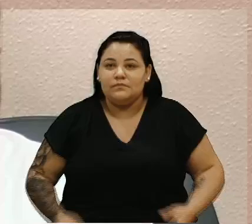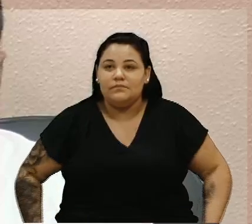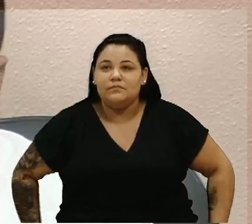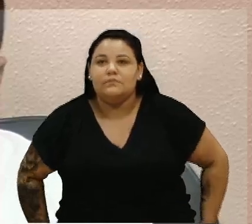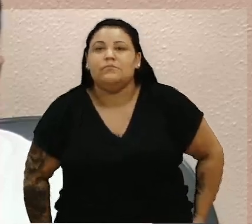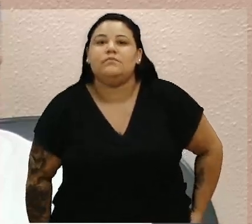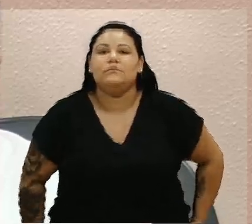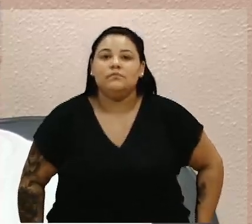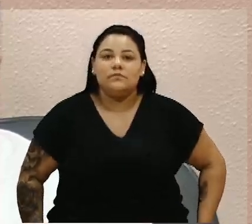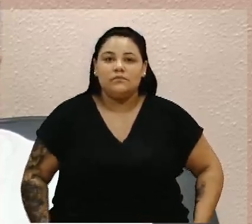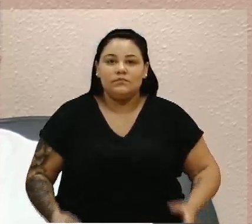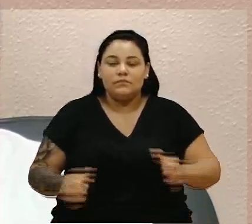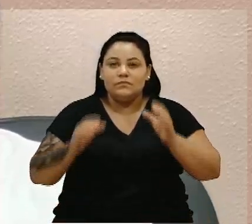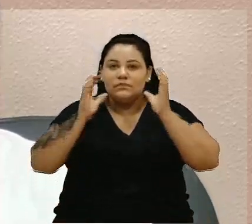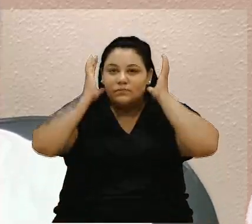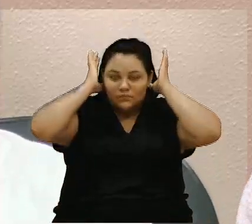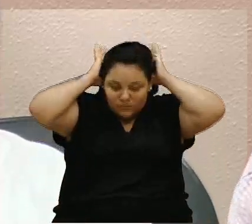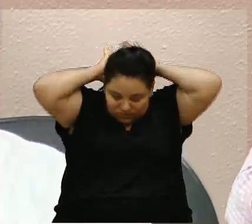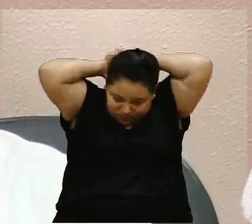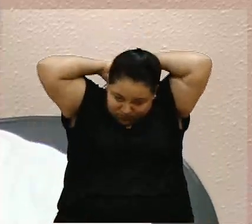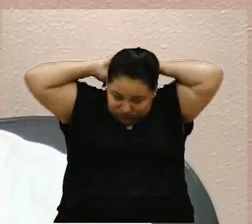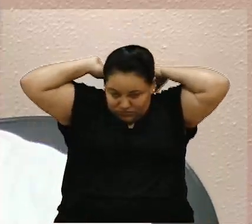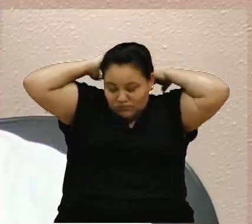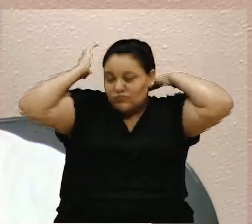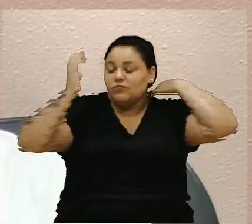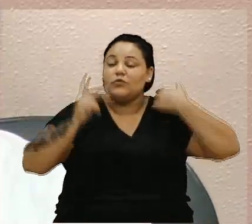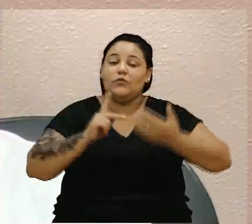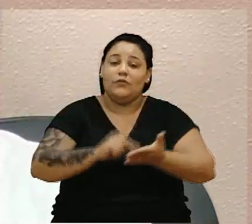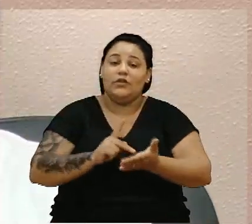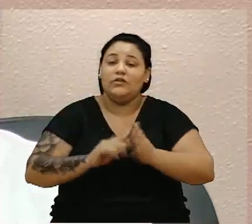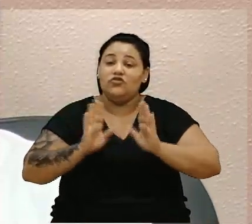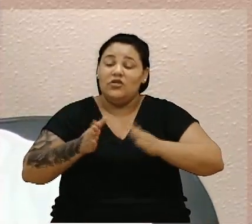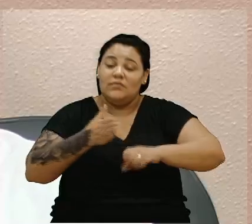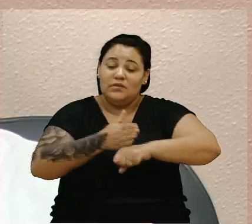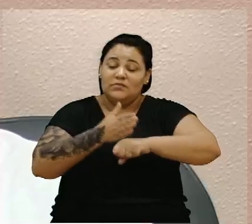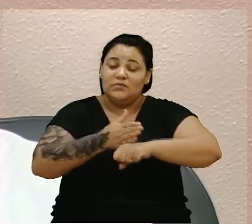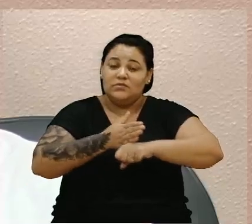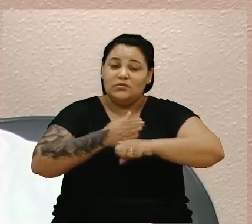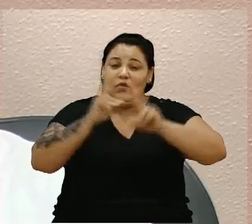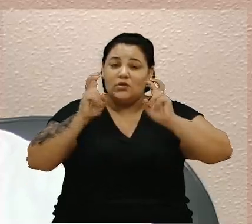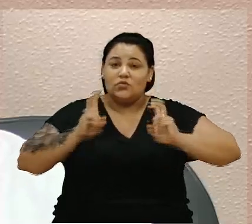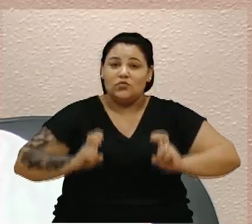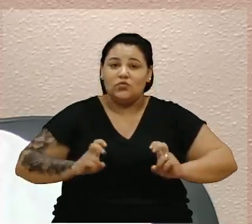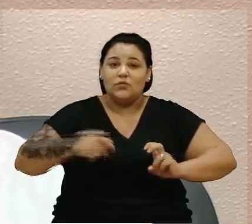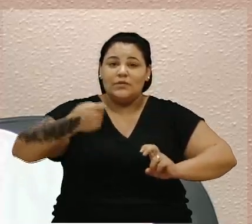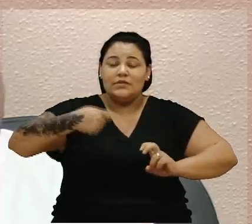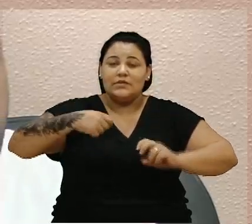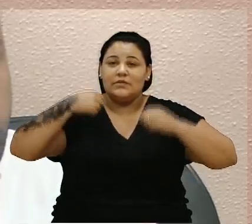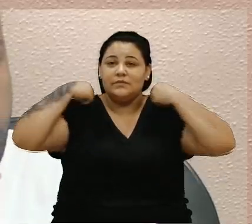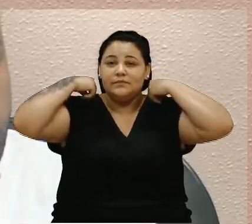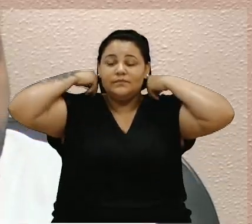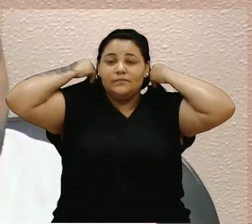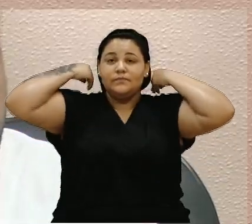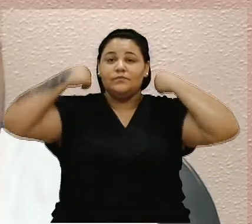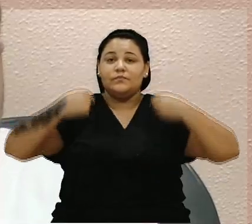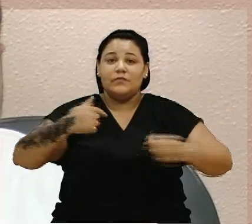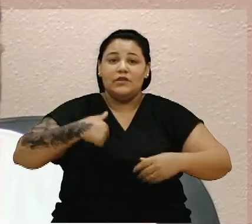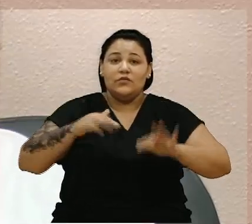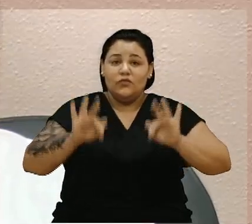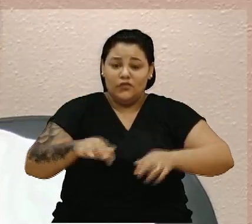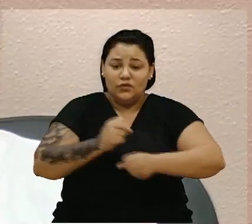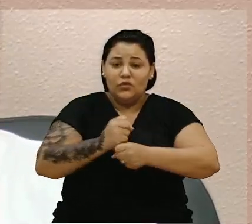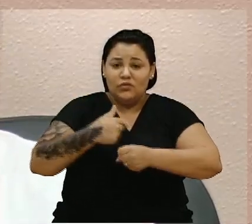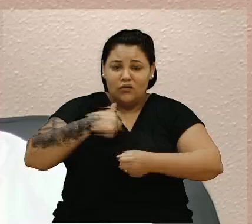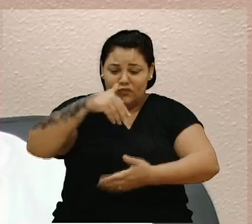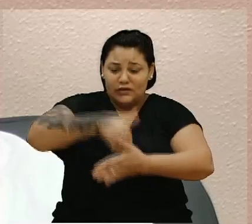Frisso. Exatamente, é uma correção, mas já que entraram no debate, a gente precisa falar do subsídio. Inclusive, eu, no final da legislatura, votei